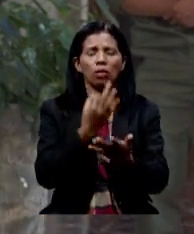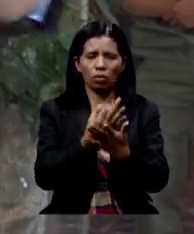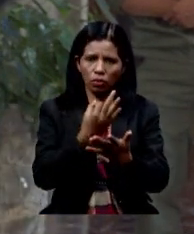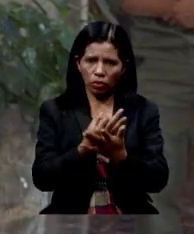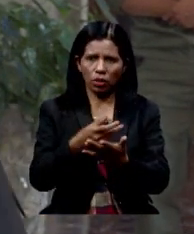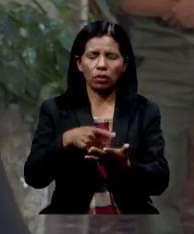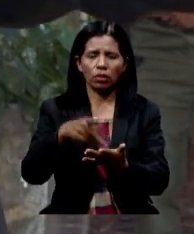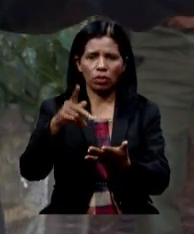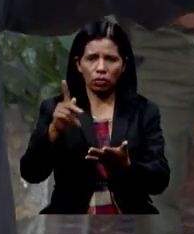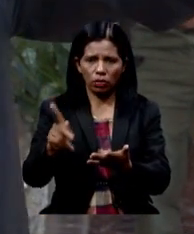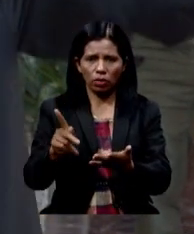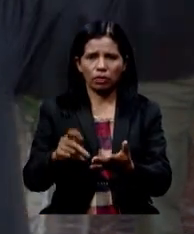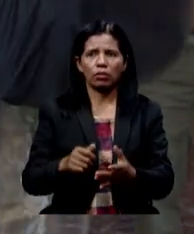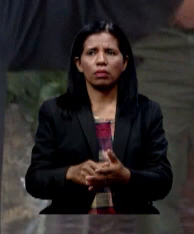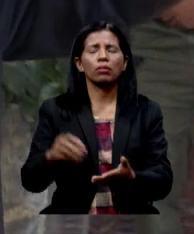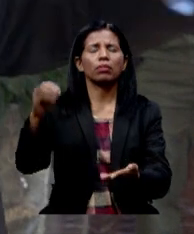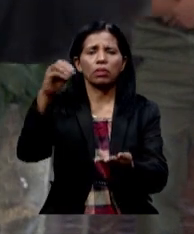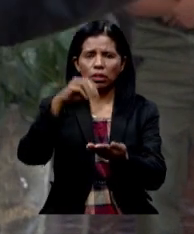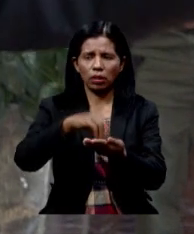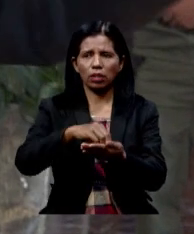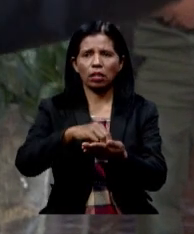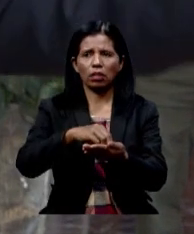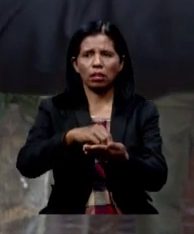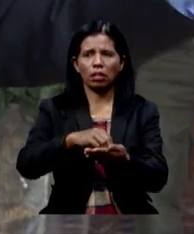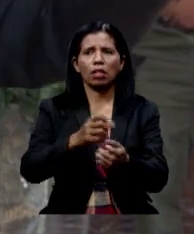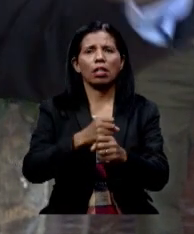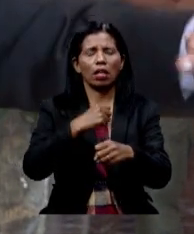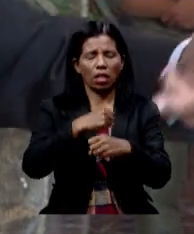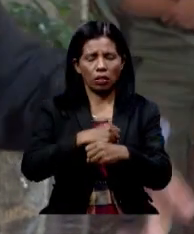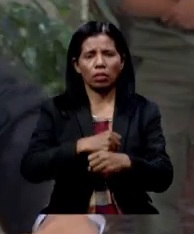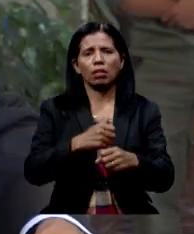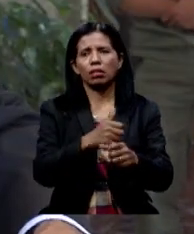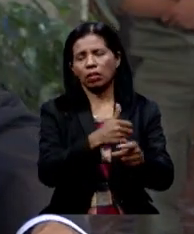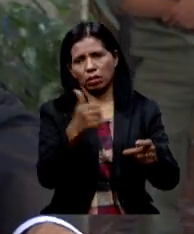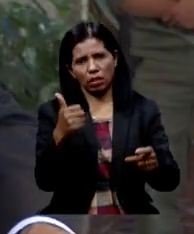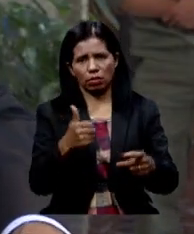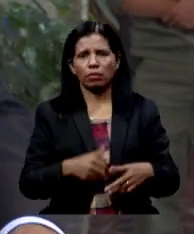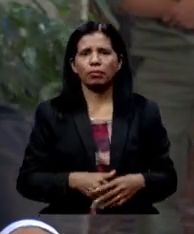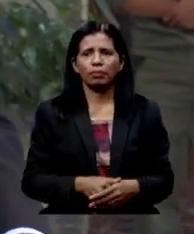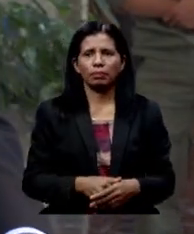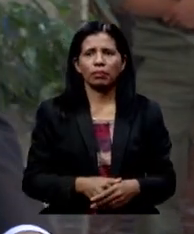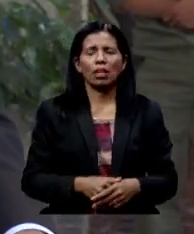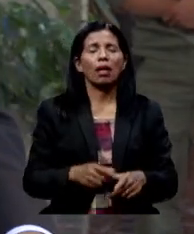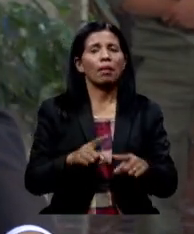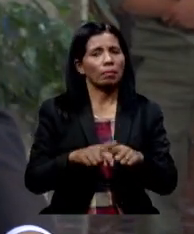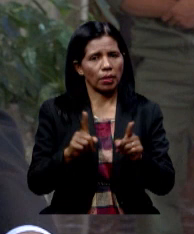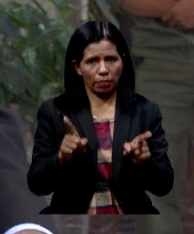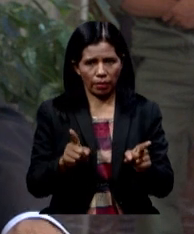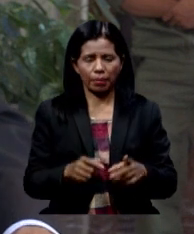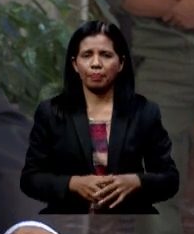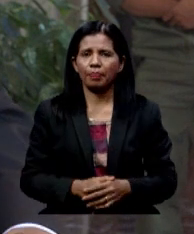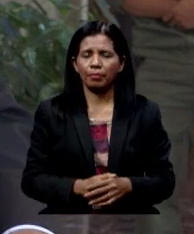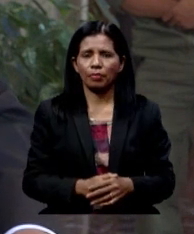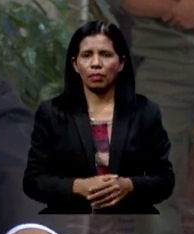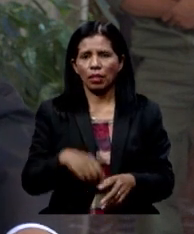domésticas, hoje tal, hoje halotam você desiludir, mas